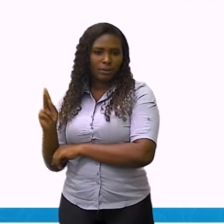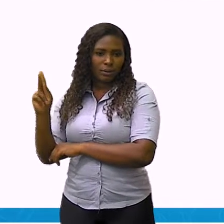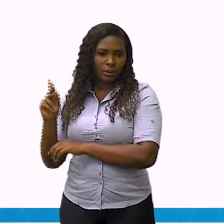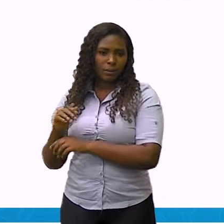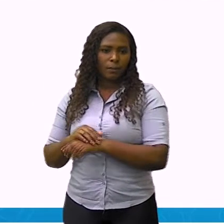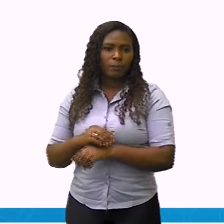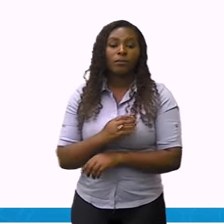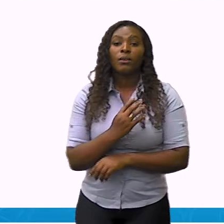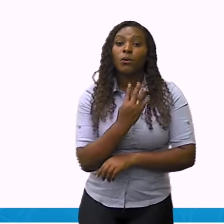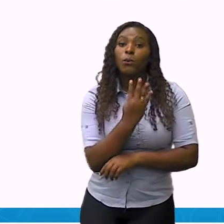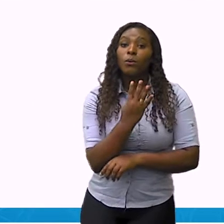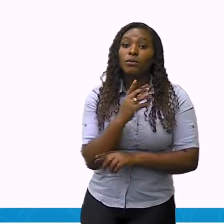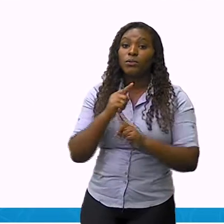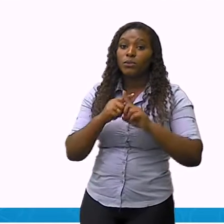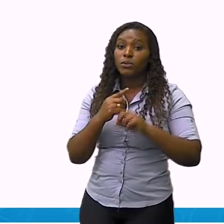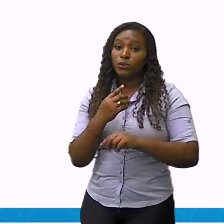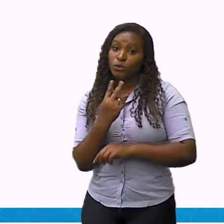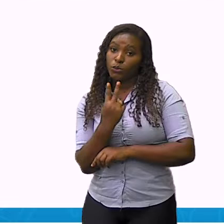b